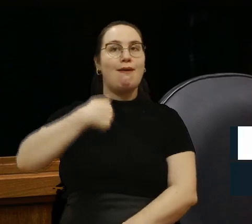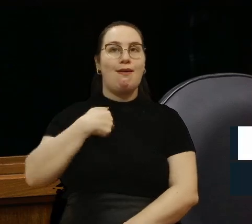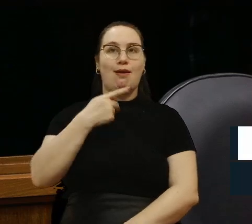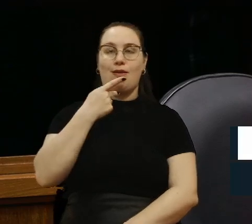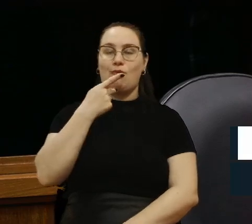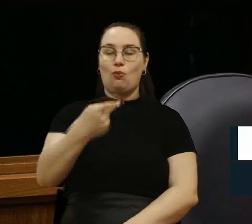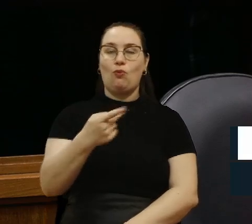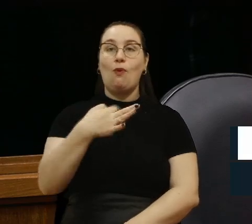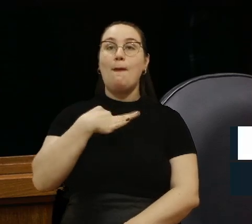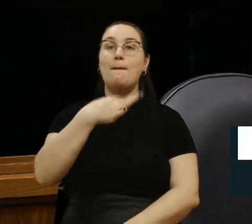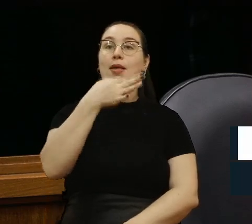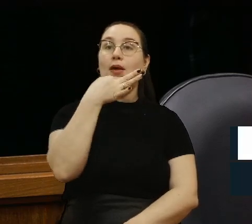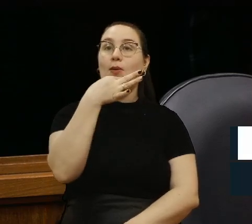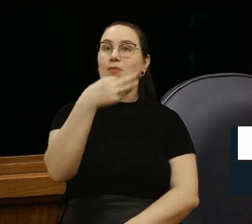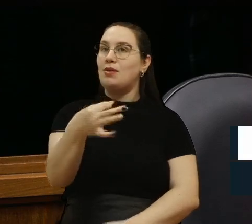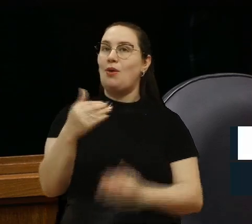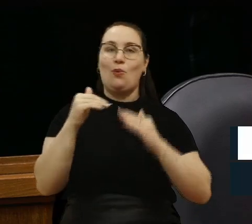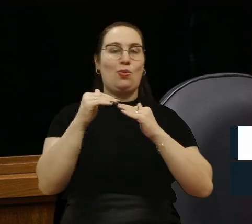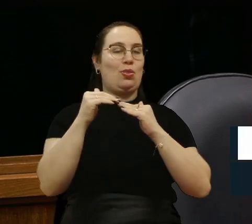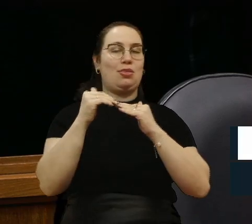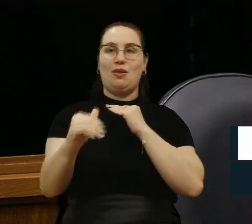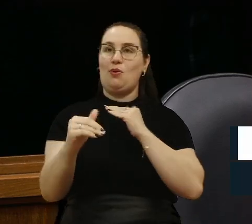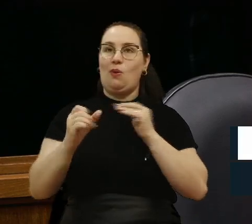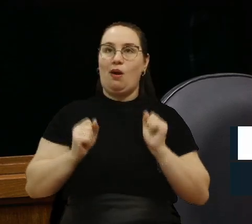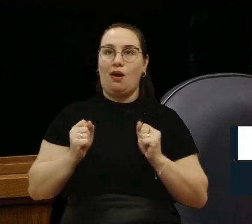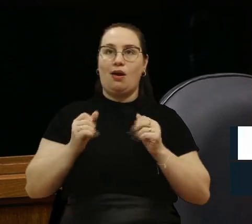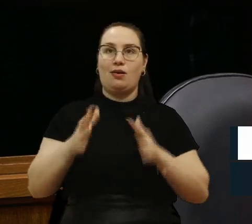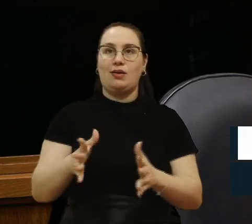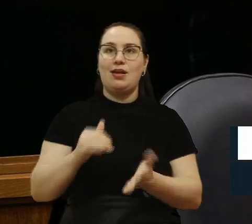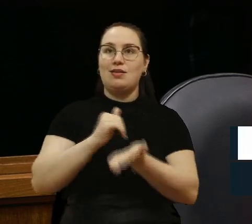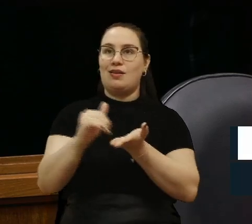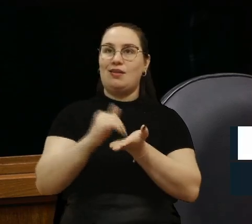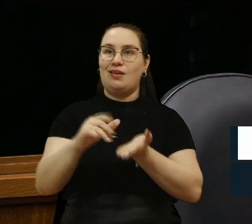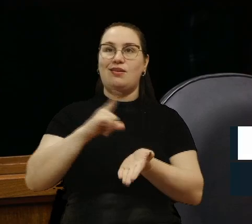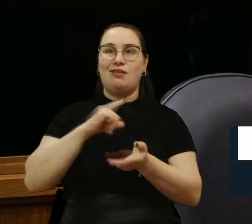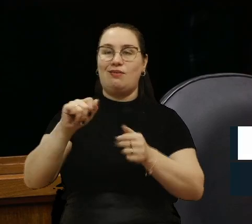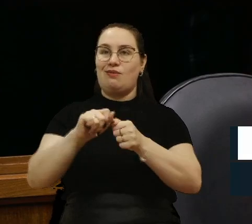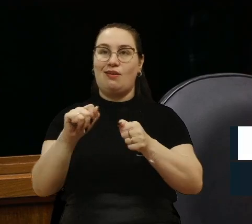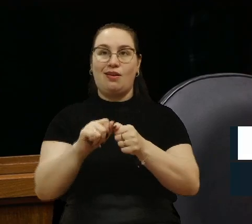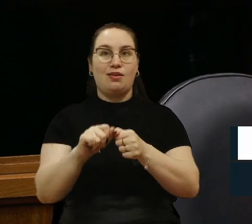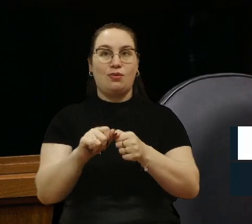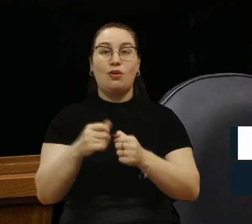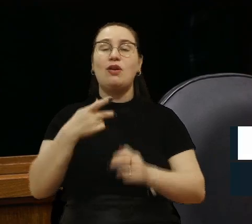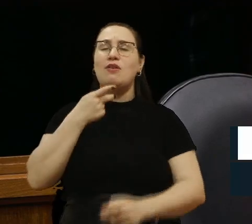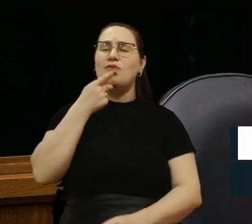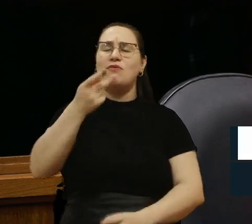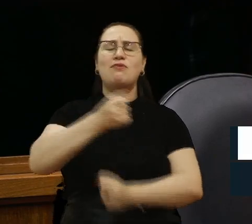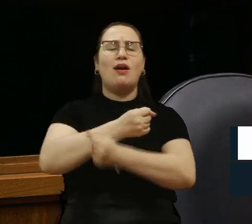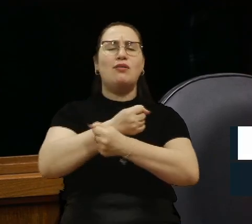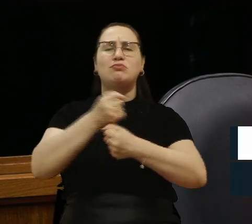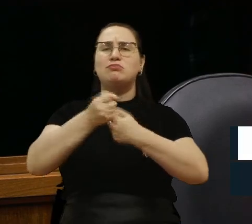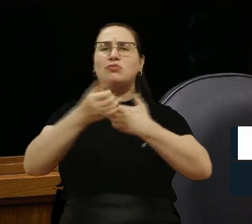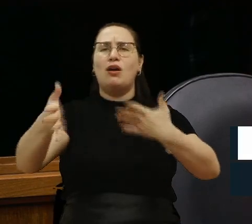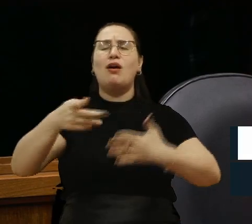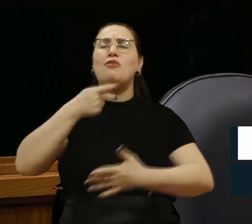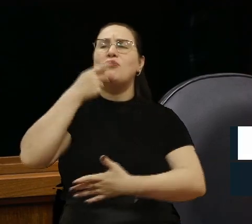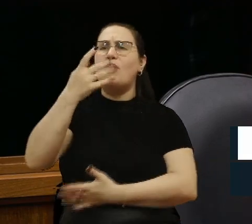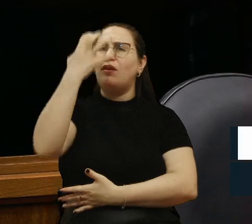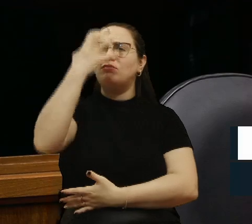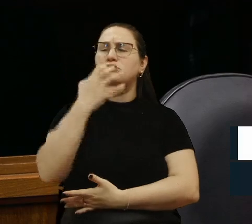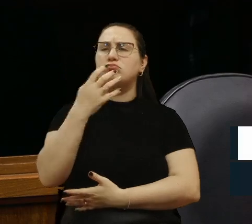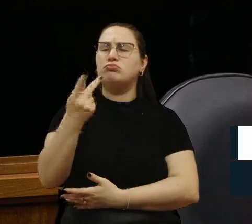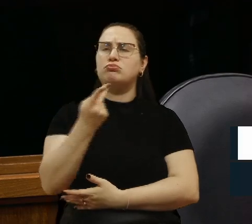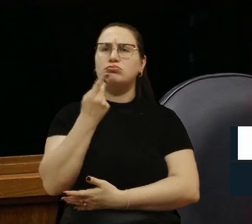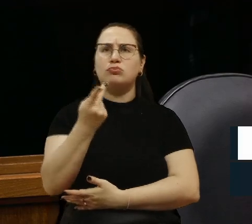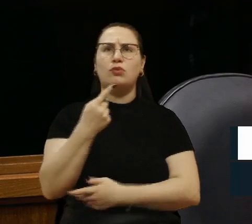discordo 90% das atitudes que a Secretaria tem tomado ultimamente e falo publicamente, falo na cara dele, se ele quiser,